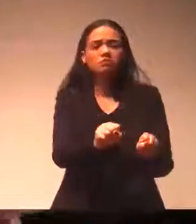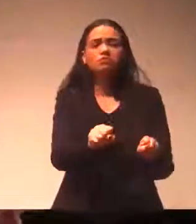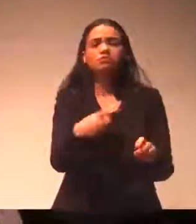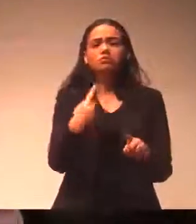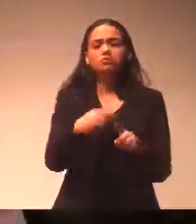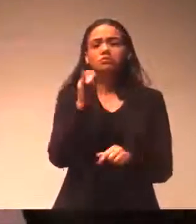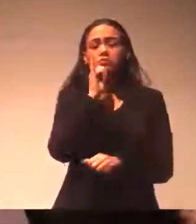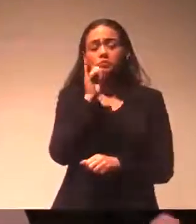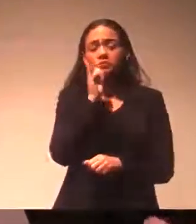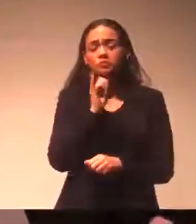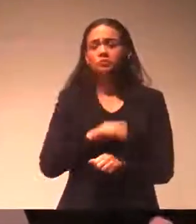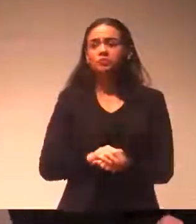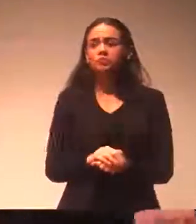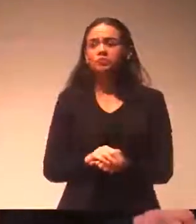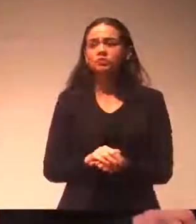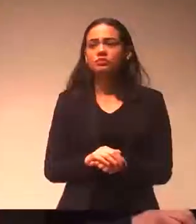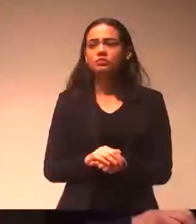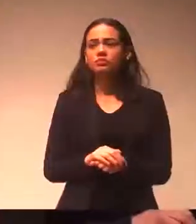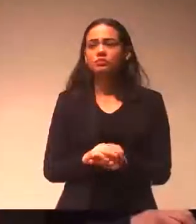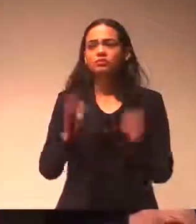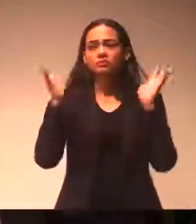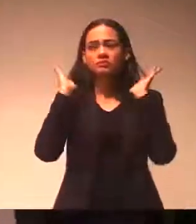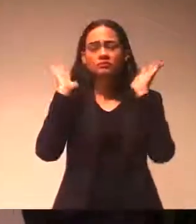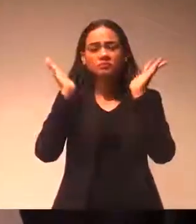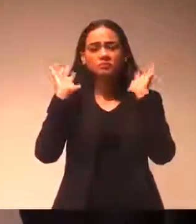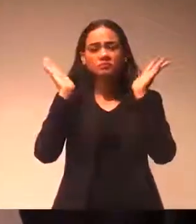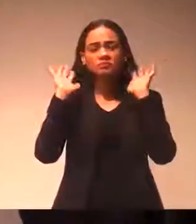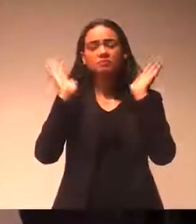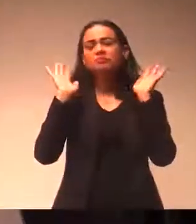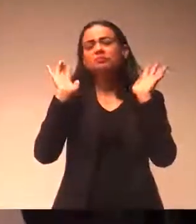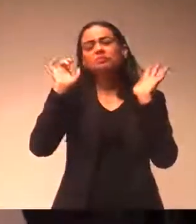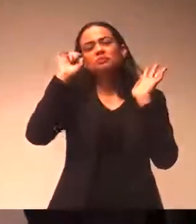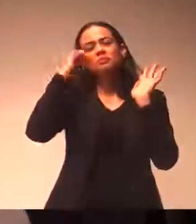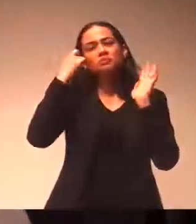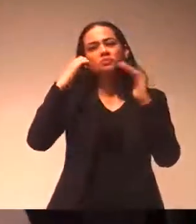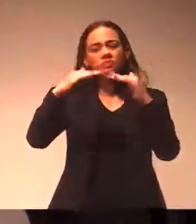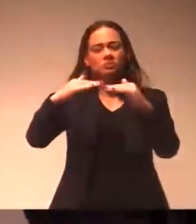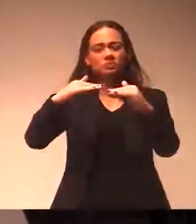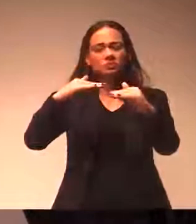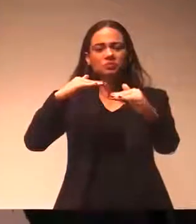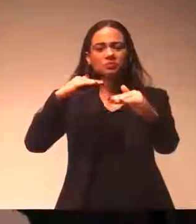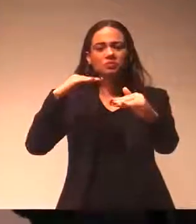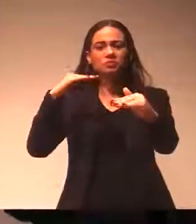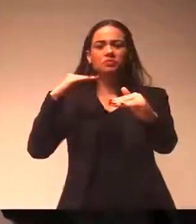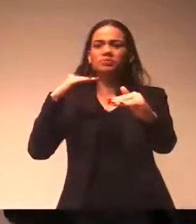poucos minutos, carregando, fazendo novas cargas de asfalto. Não é isso?